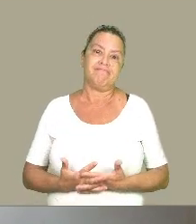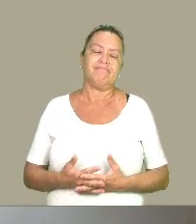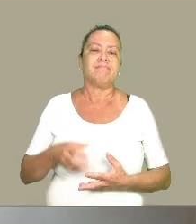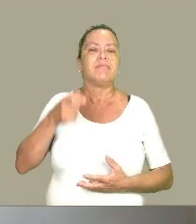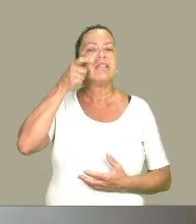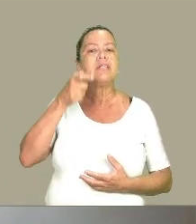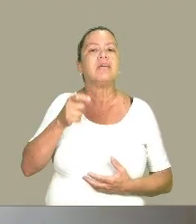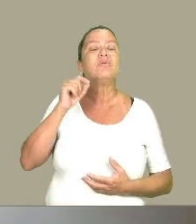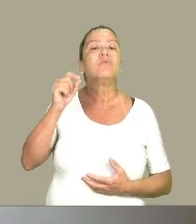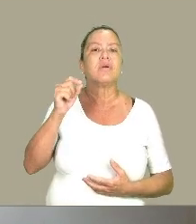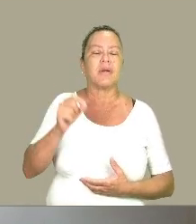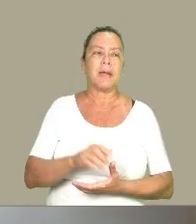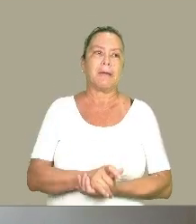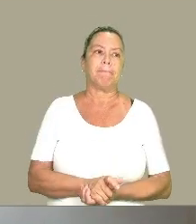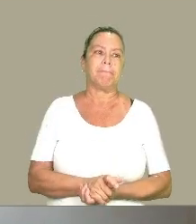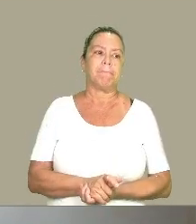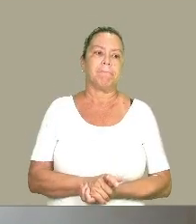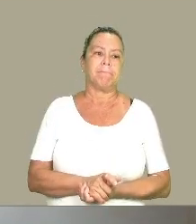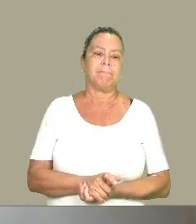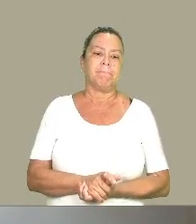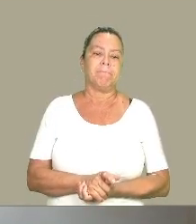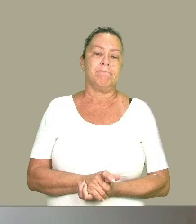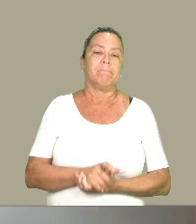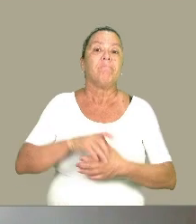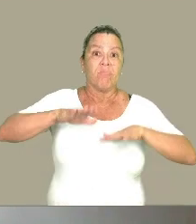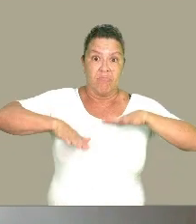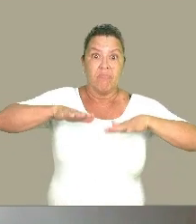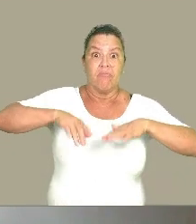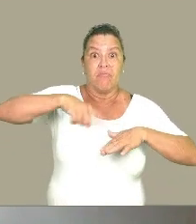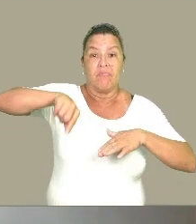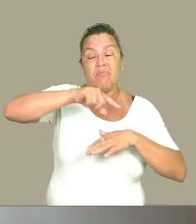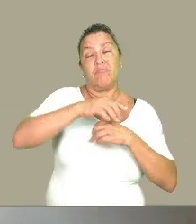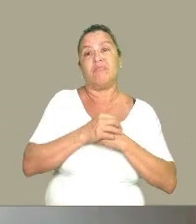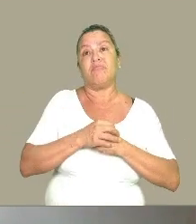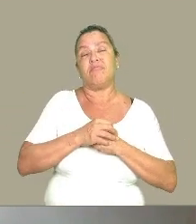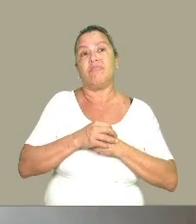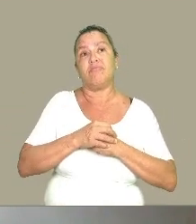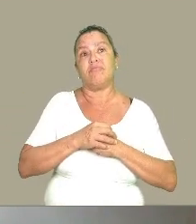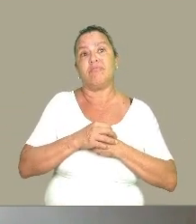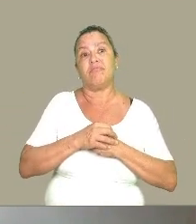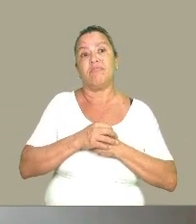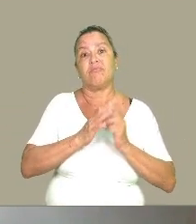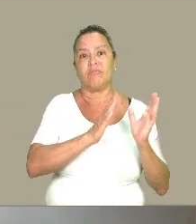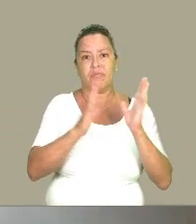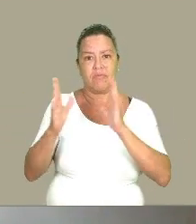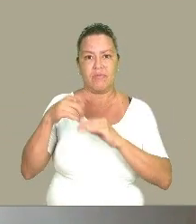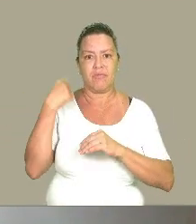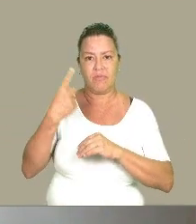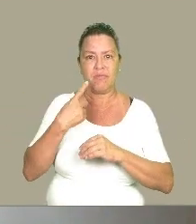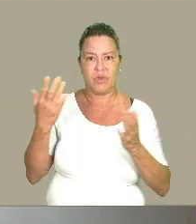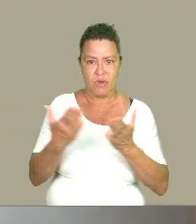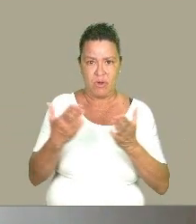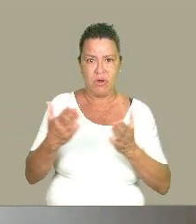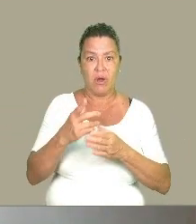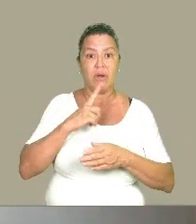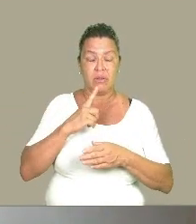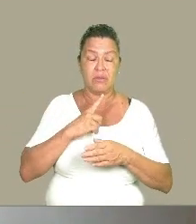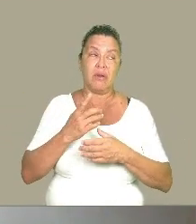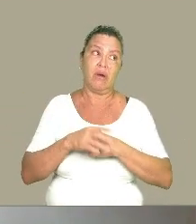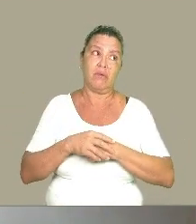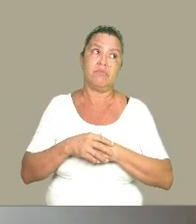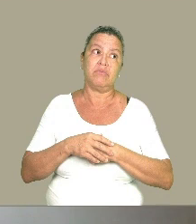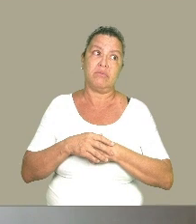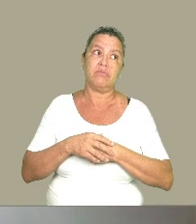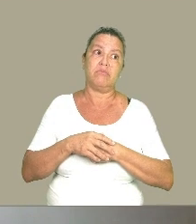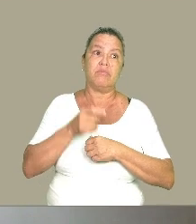interessante porque talvez no estágio que nós estejamos hoje, né, tenhamos uma conjunção